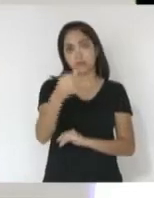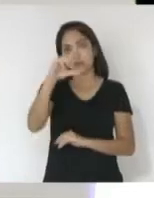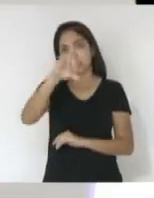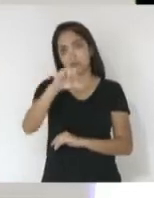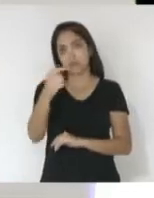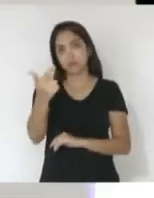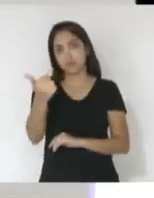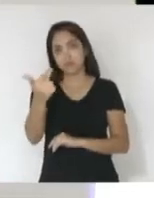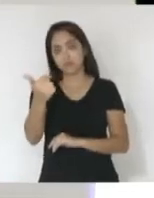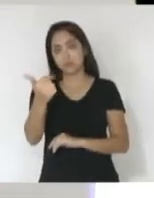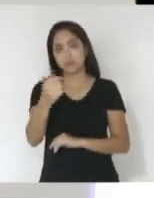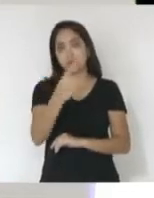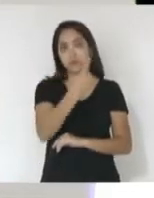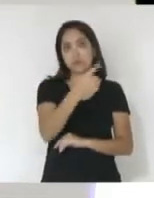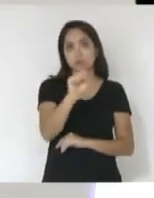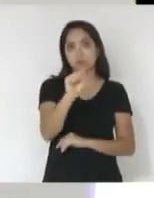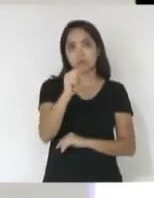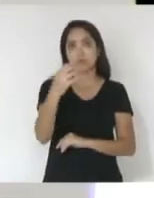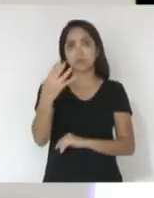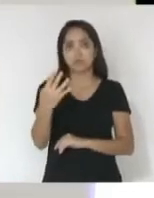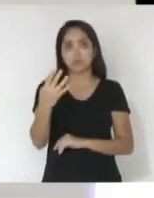369/2012,